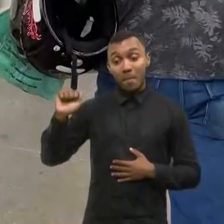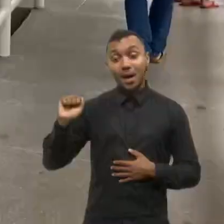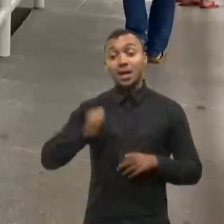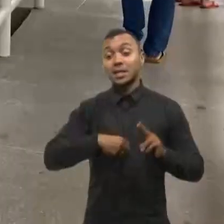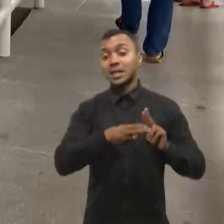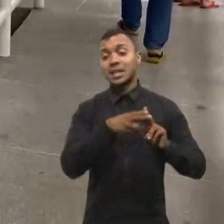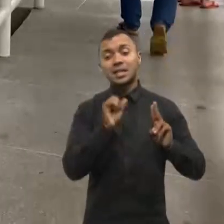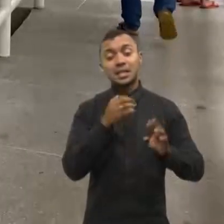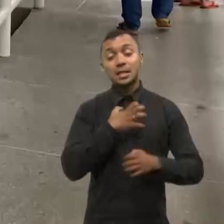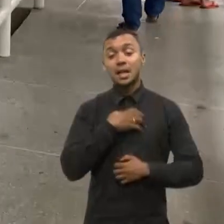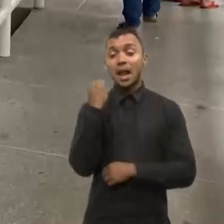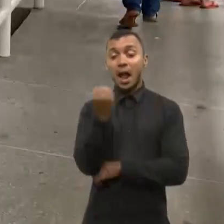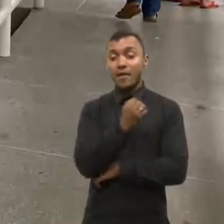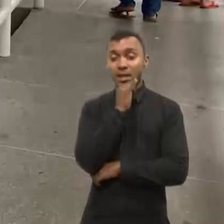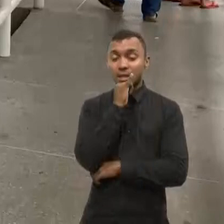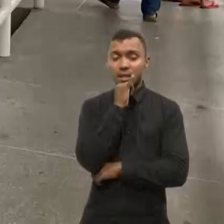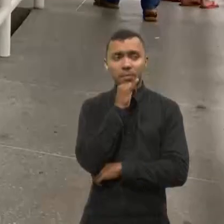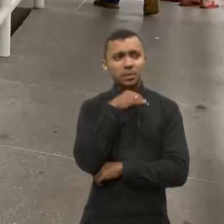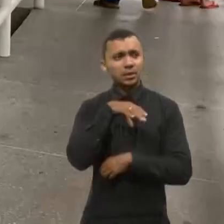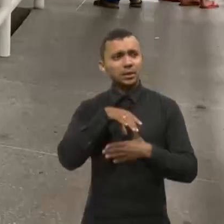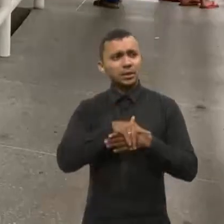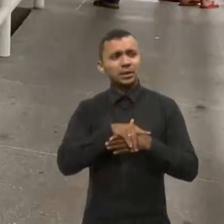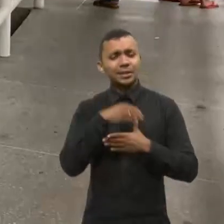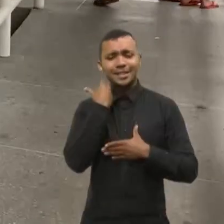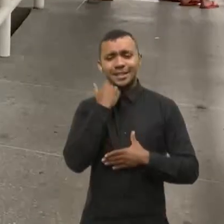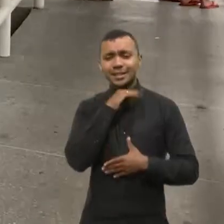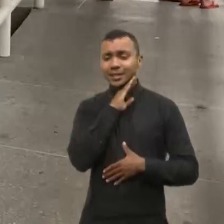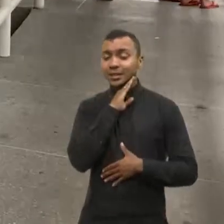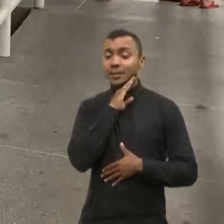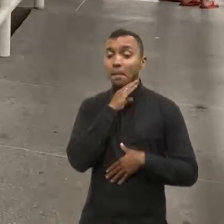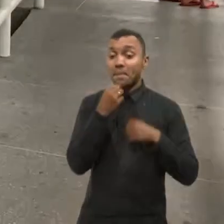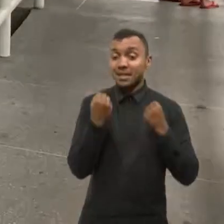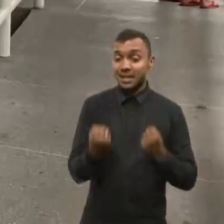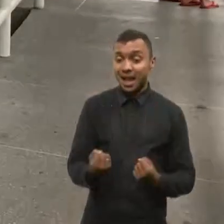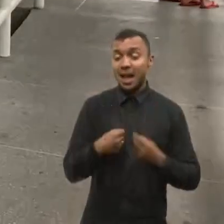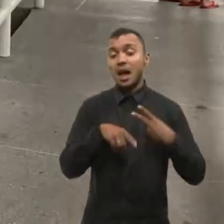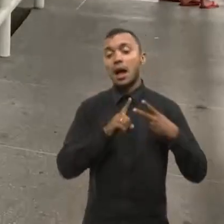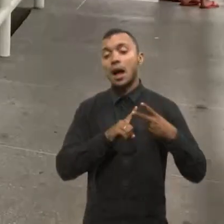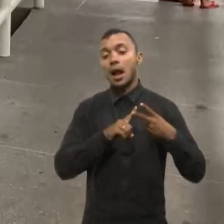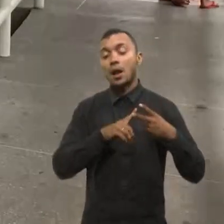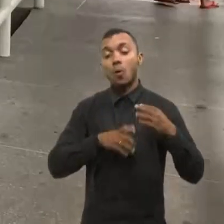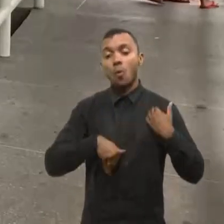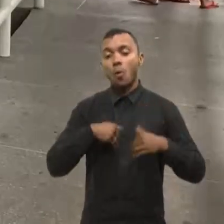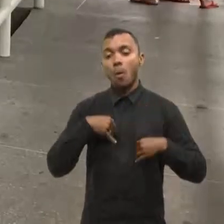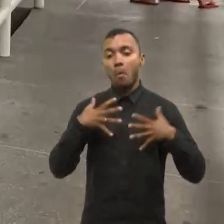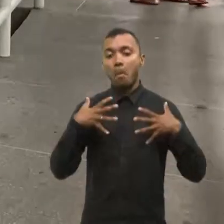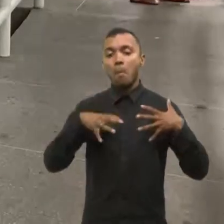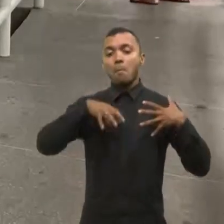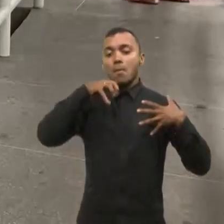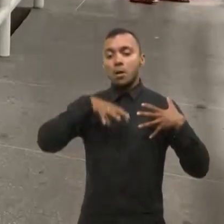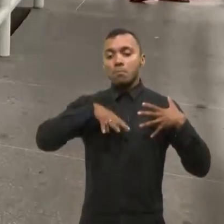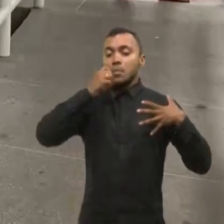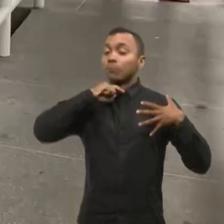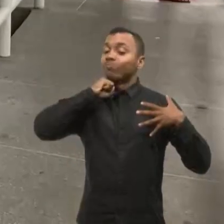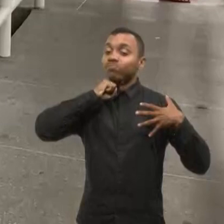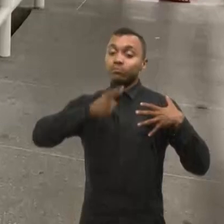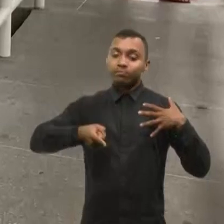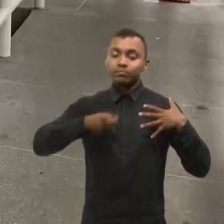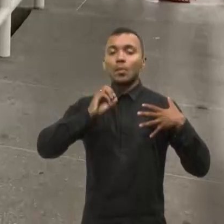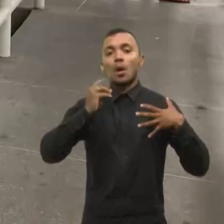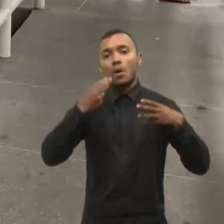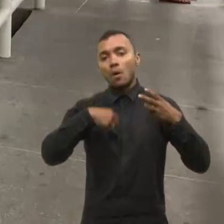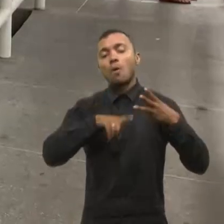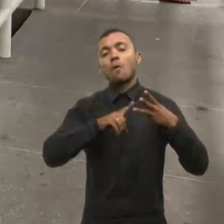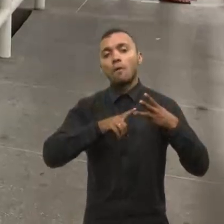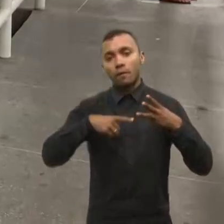alarme. Aquela febre que não melhora, aquela febre persistente, a falta de ar, né, o desconforto respiratório, e aí buscar a